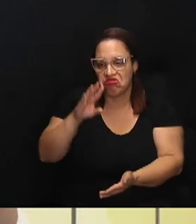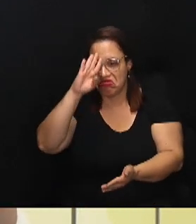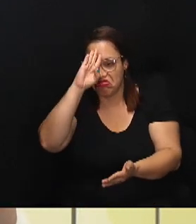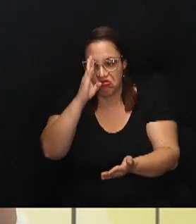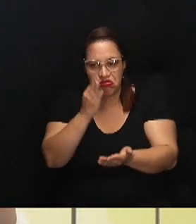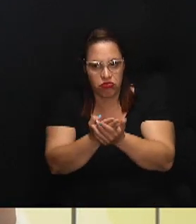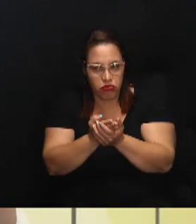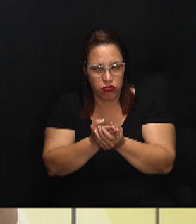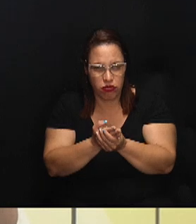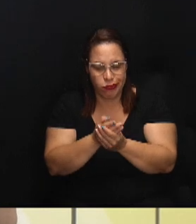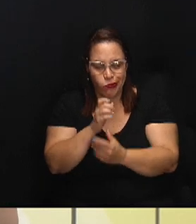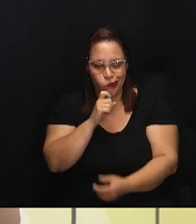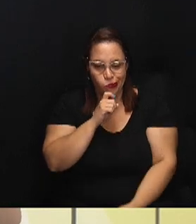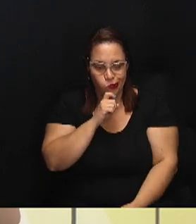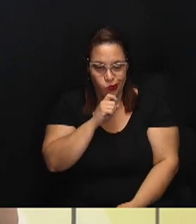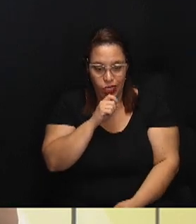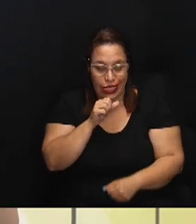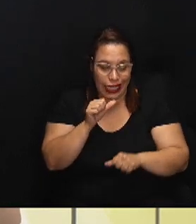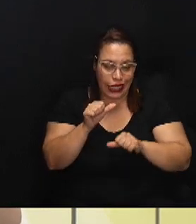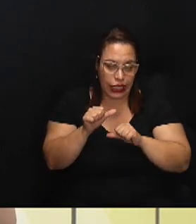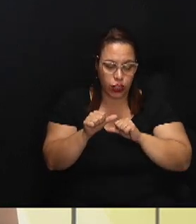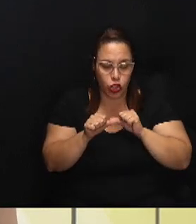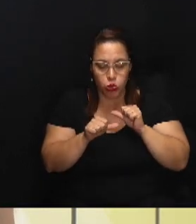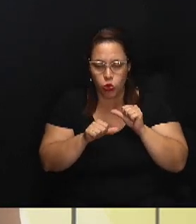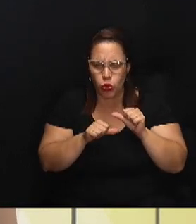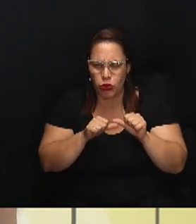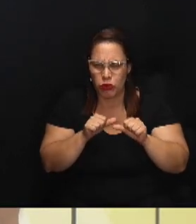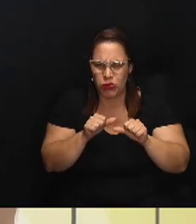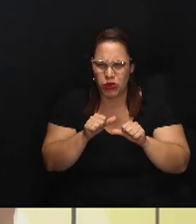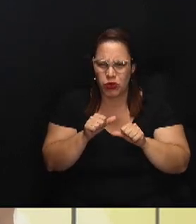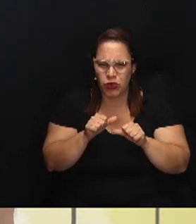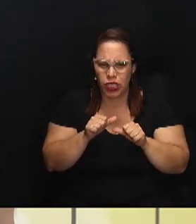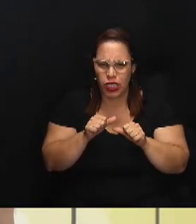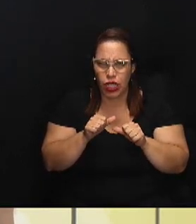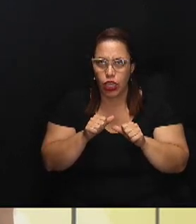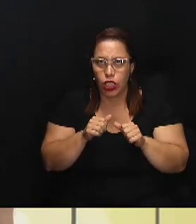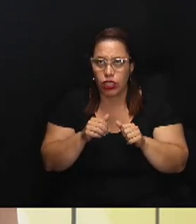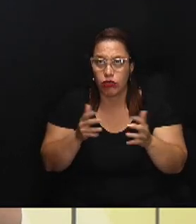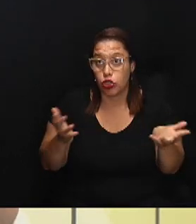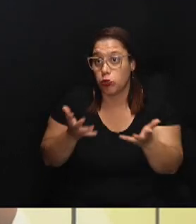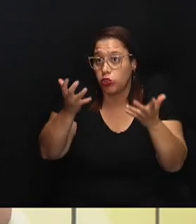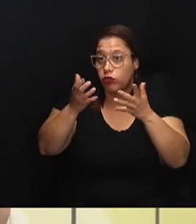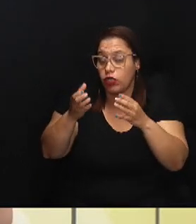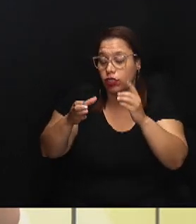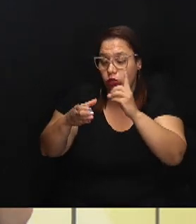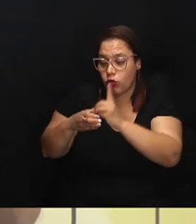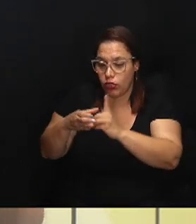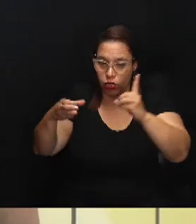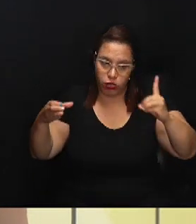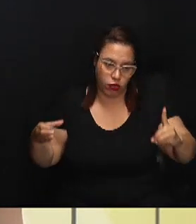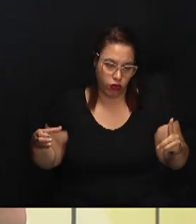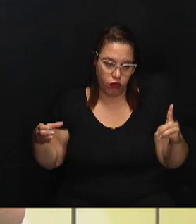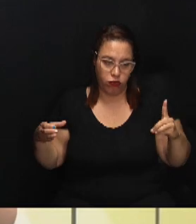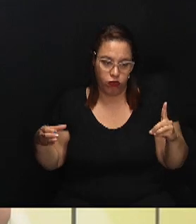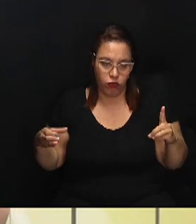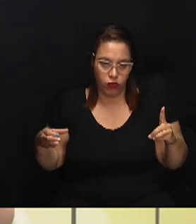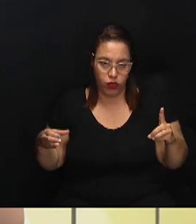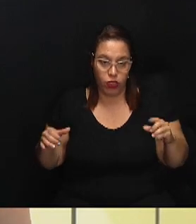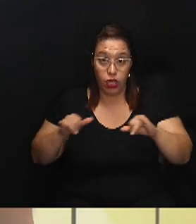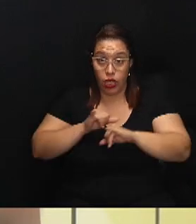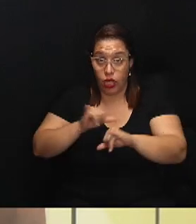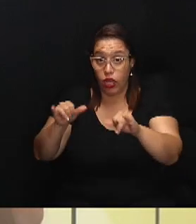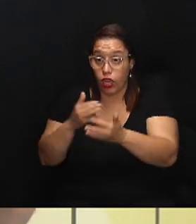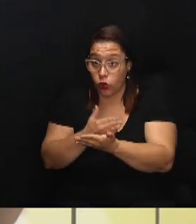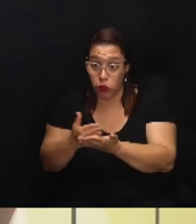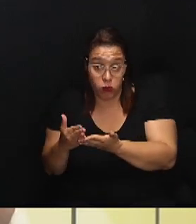isso mudar diante de iniciativas isoladas. Tá. Né? Eu e você aqui concordar e a gente fazer uma campanha, a gente